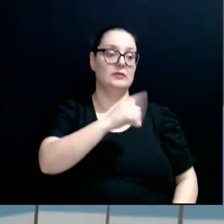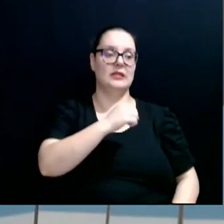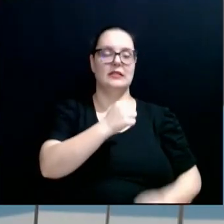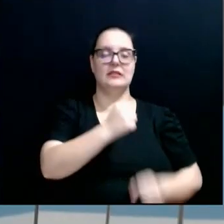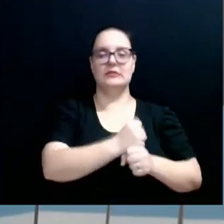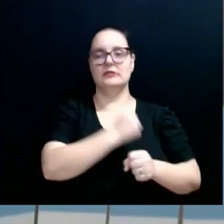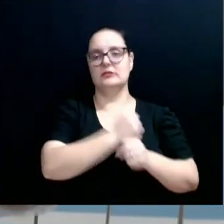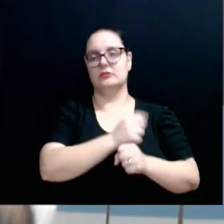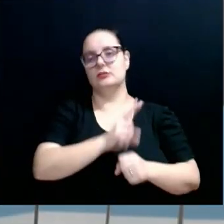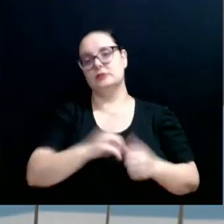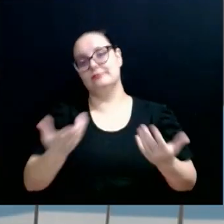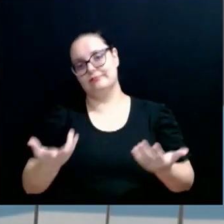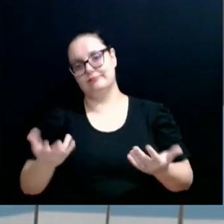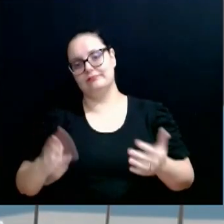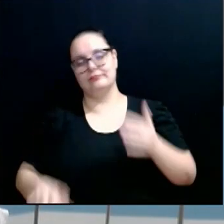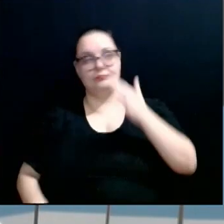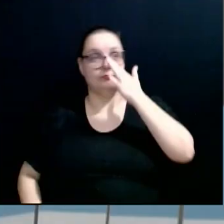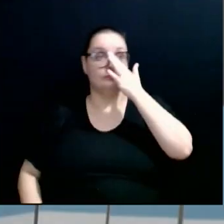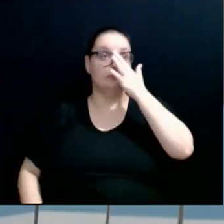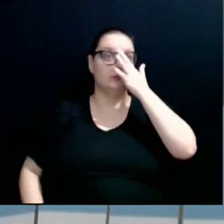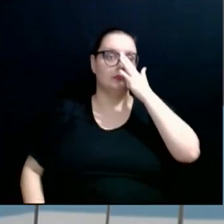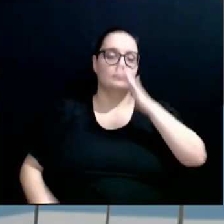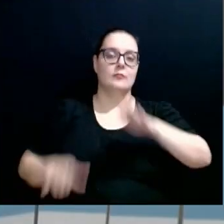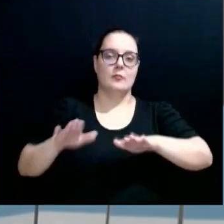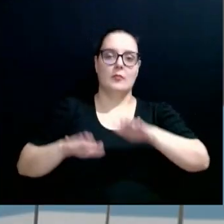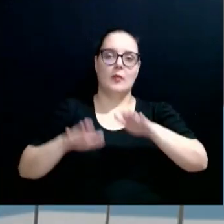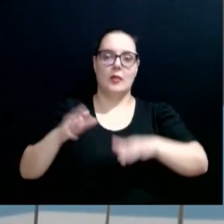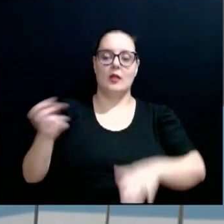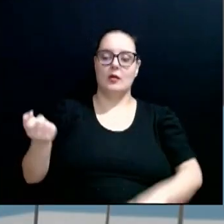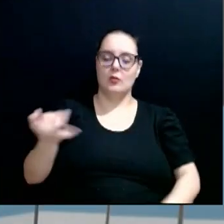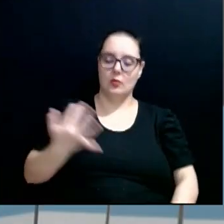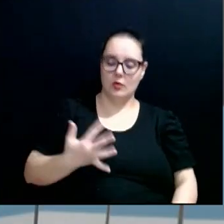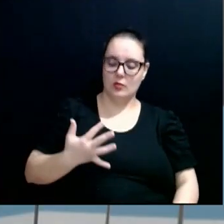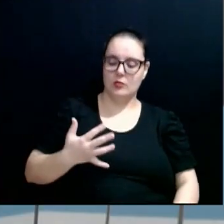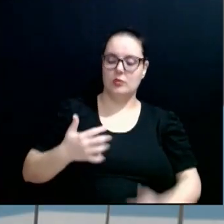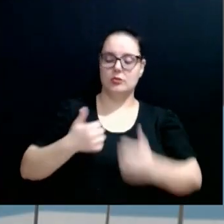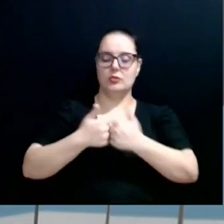vezes a quantidade de veículos novos no